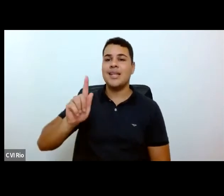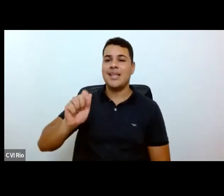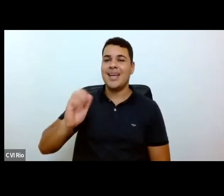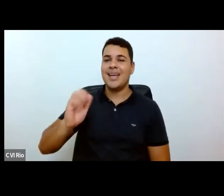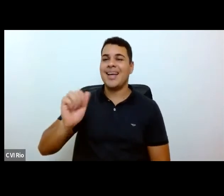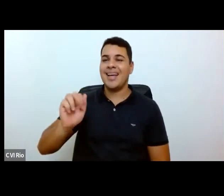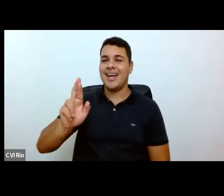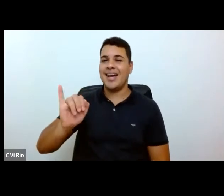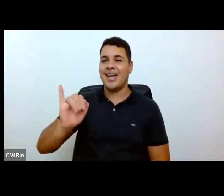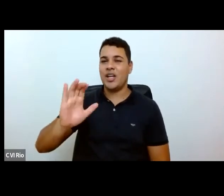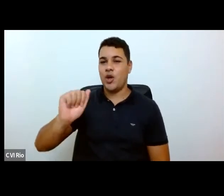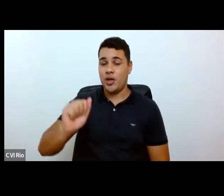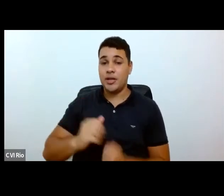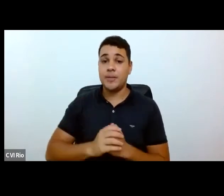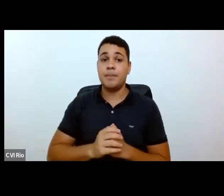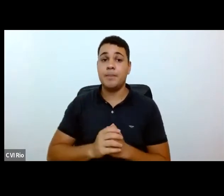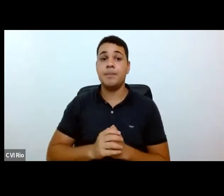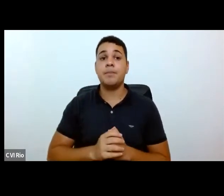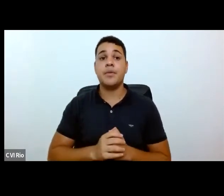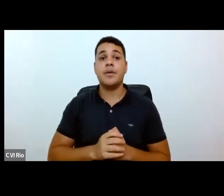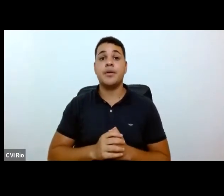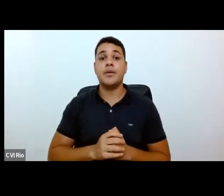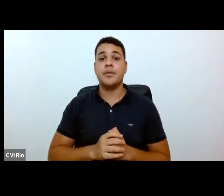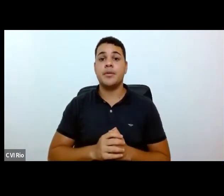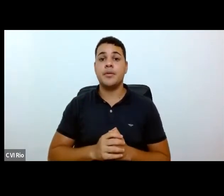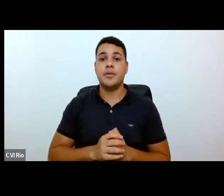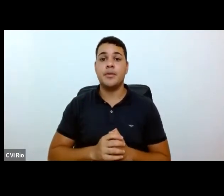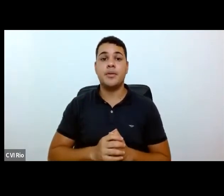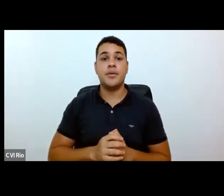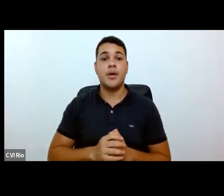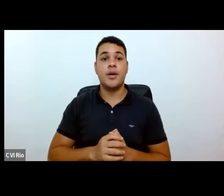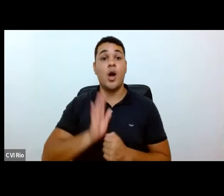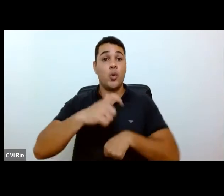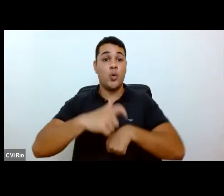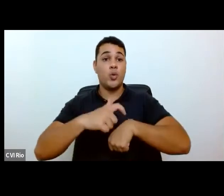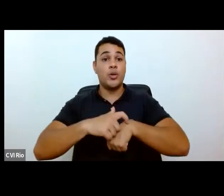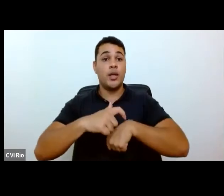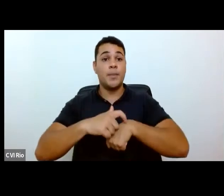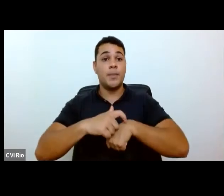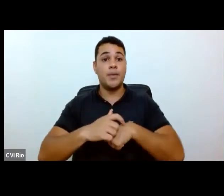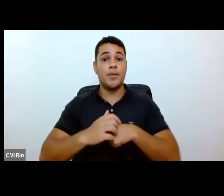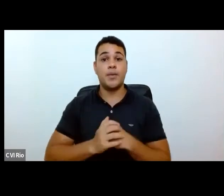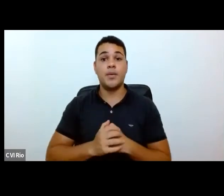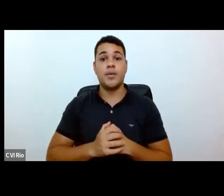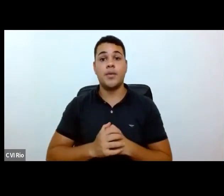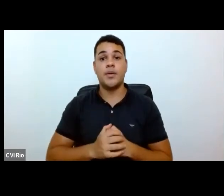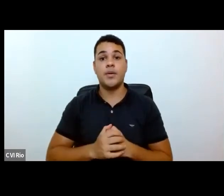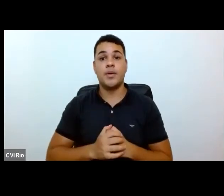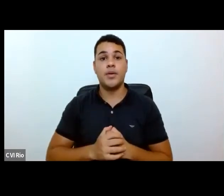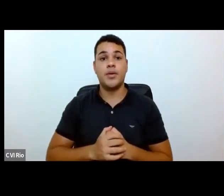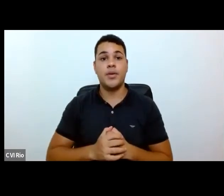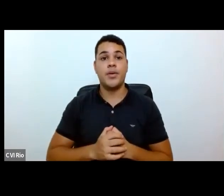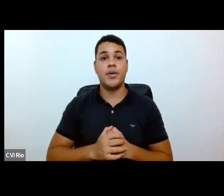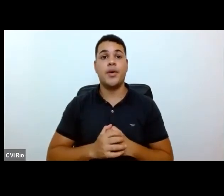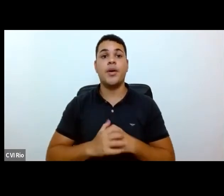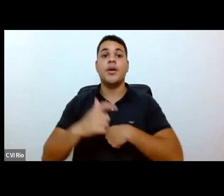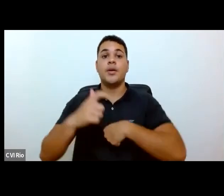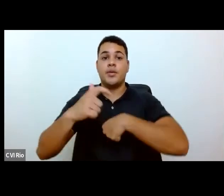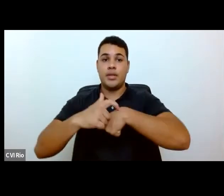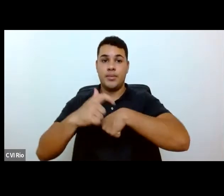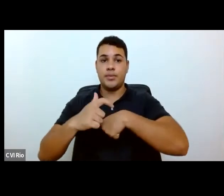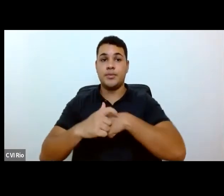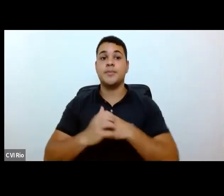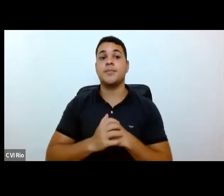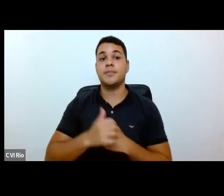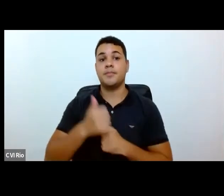Carioca, João W. Neri, né, que João W. Neri foi o grande líder do movimento trans, já está no tempo, né? E